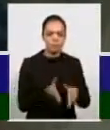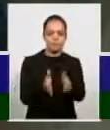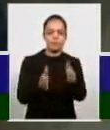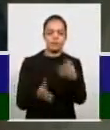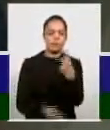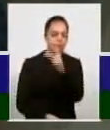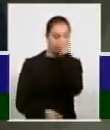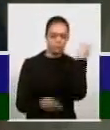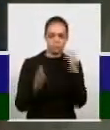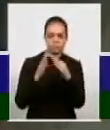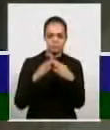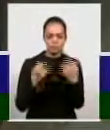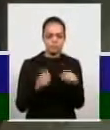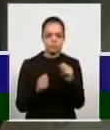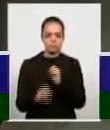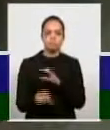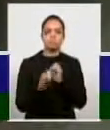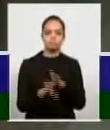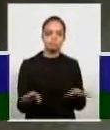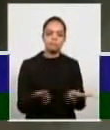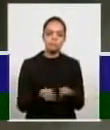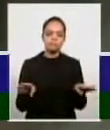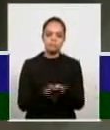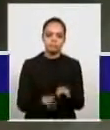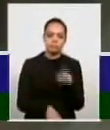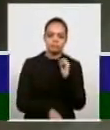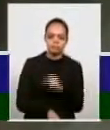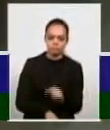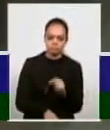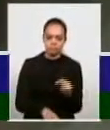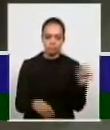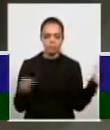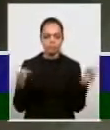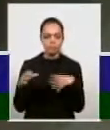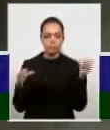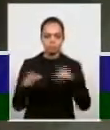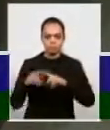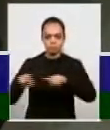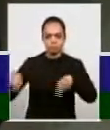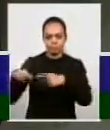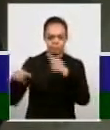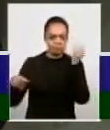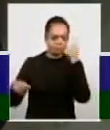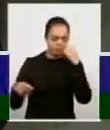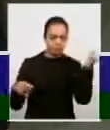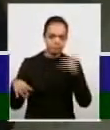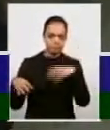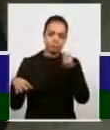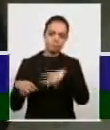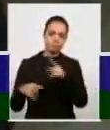esses moradores vão ter que se educar e jogar também dentro das caçambas ali, porque